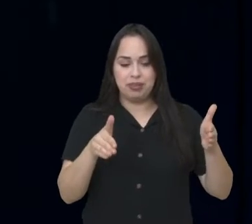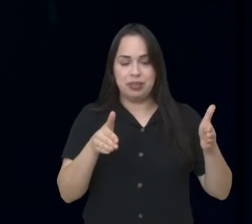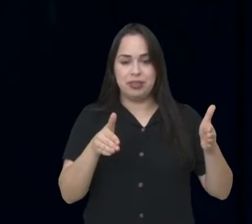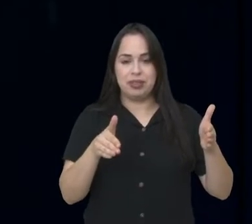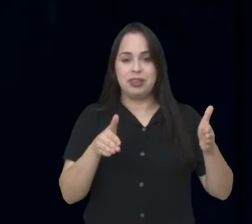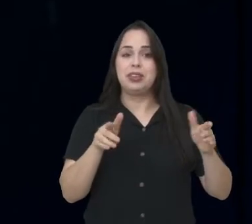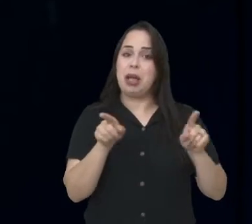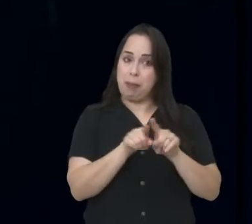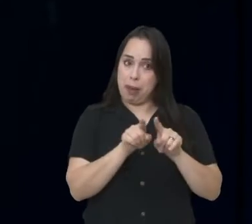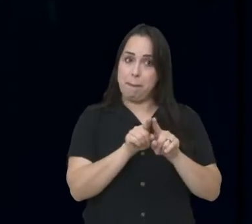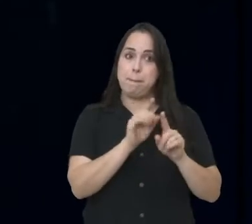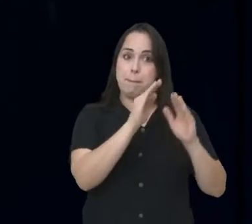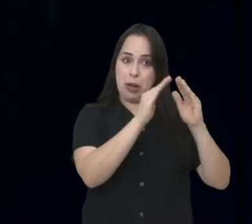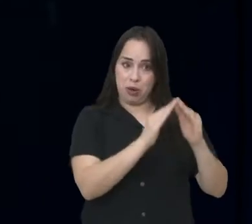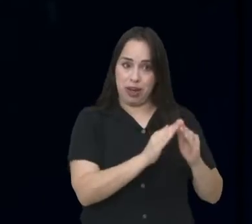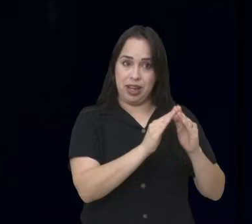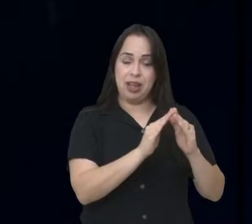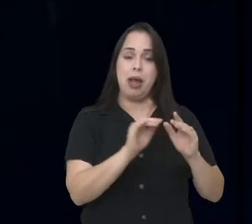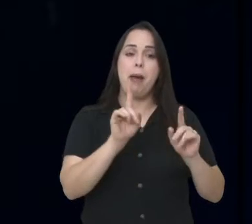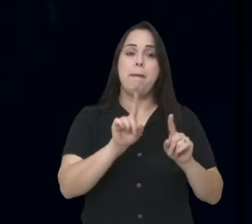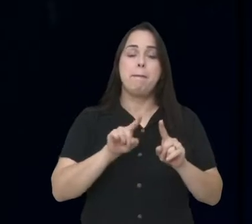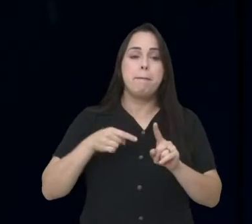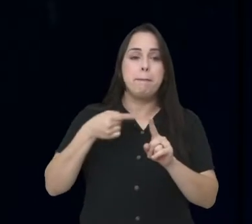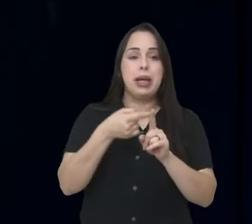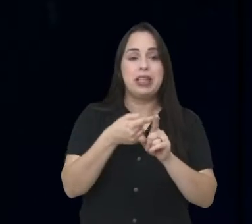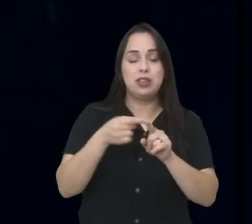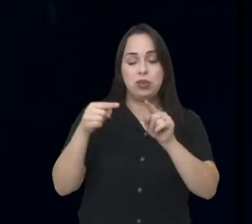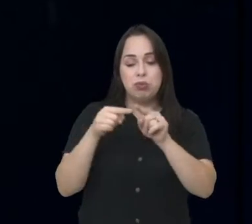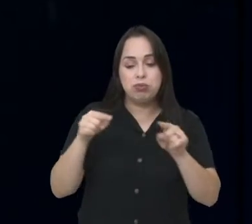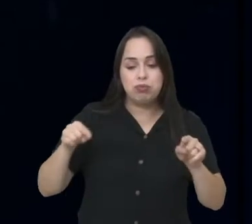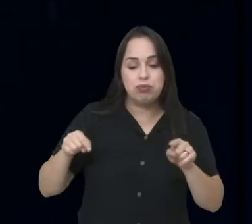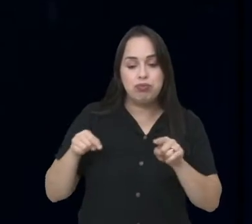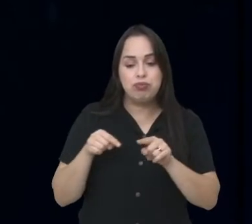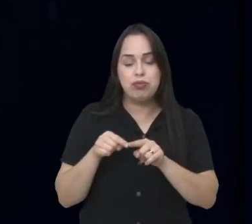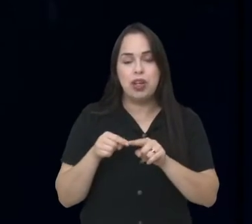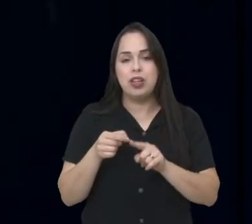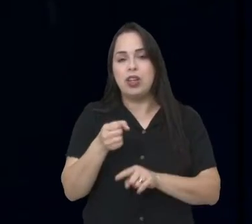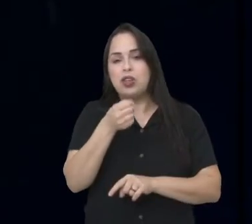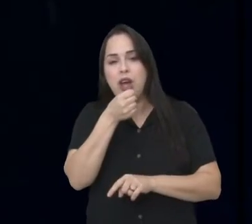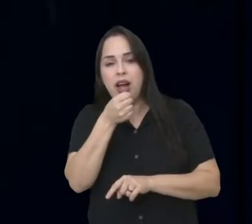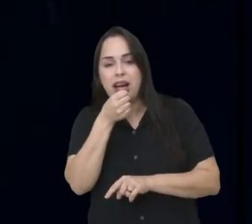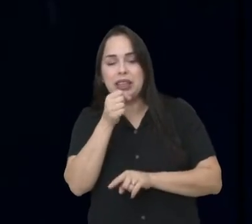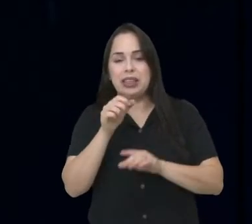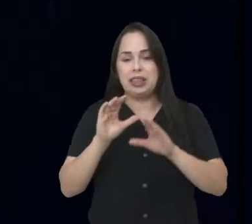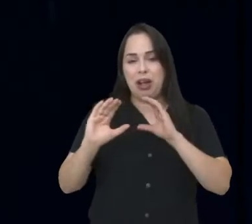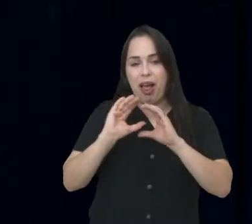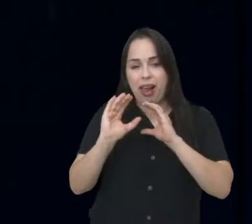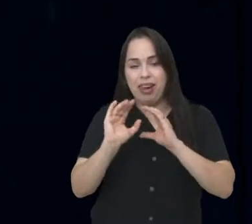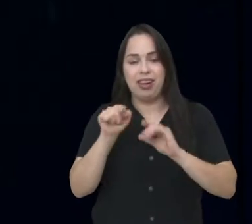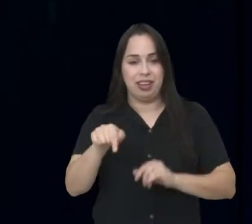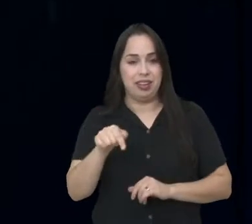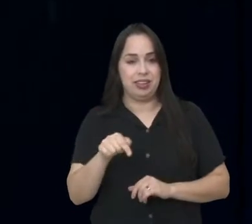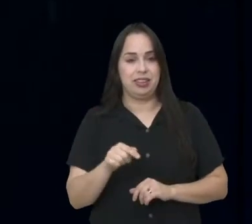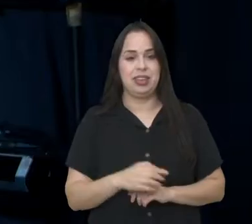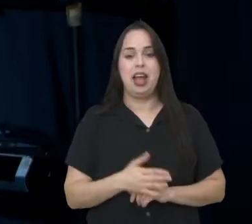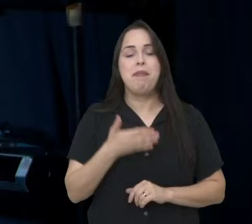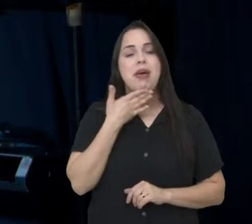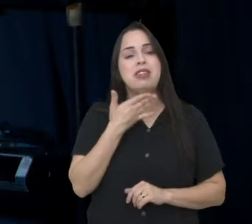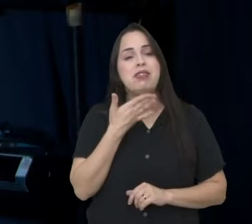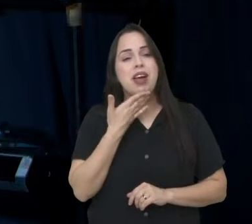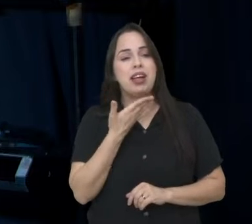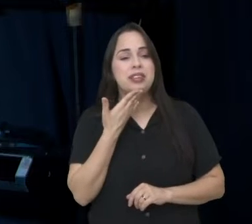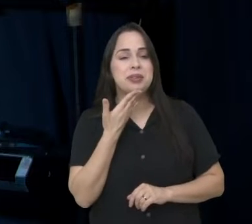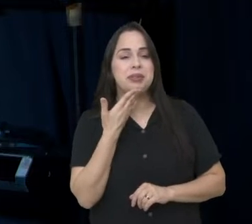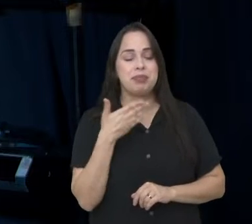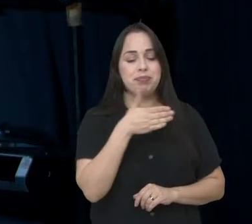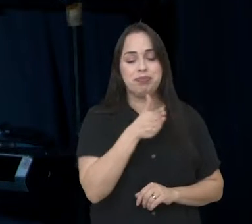morei no São Dimas também, que foi na Helena da Vineme. Então ficou tudo mais fácil, até porque a gente estava meio que assim,